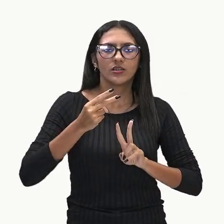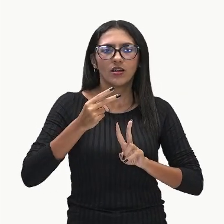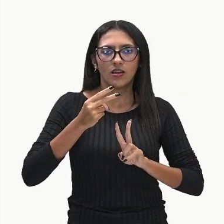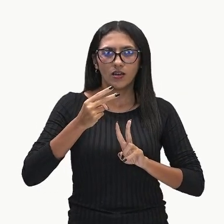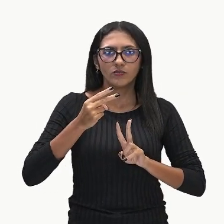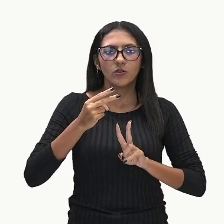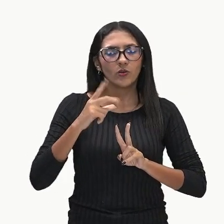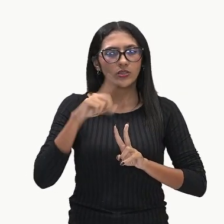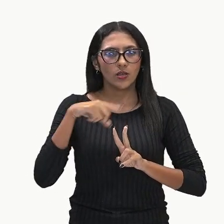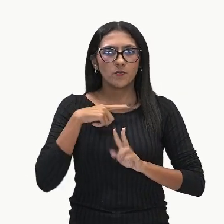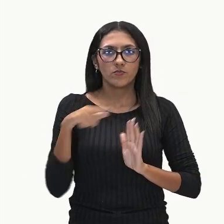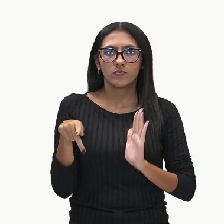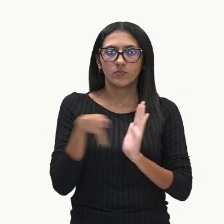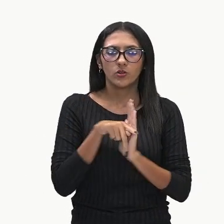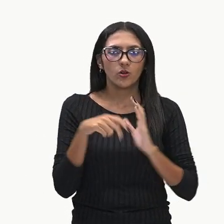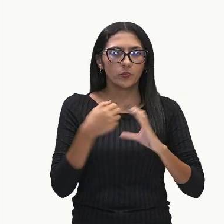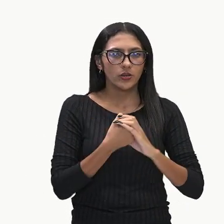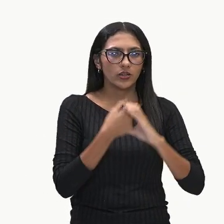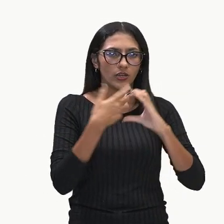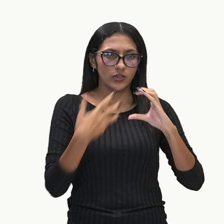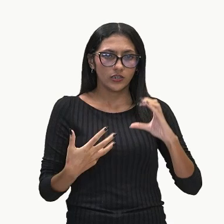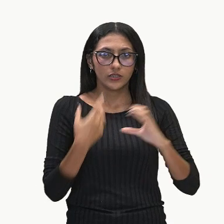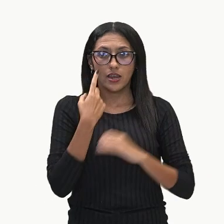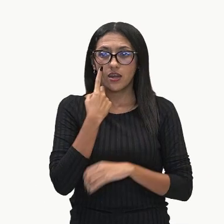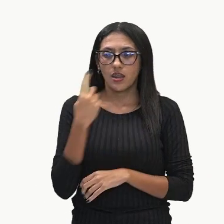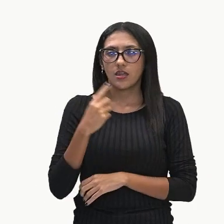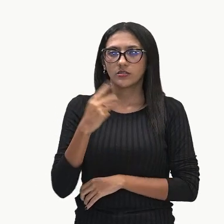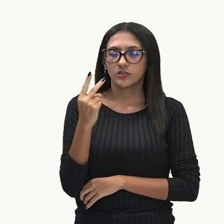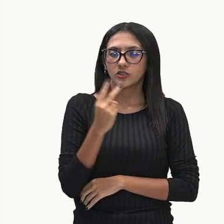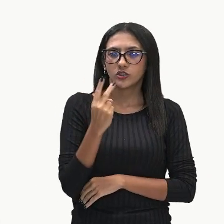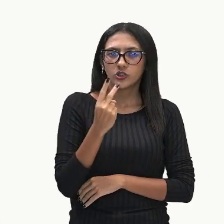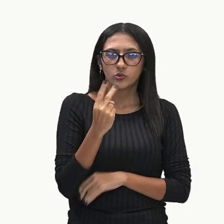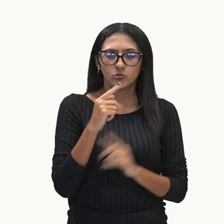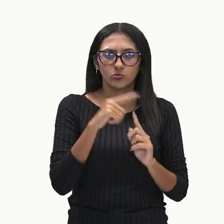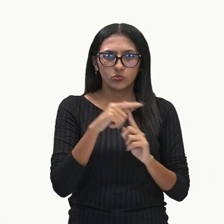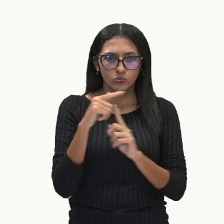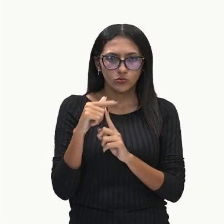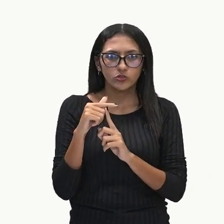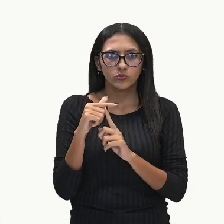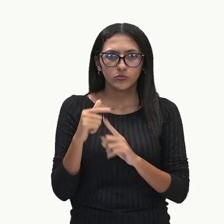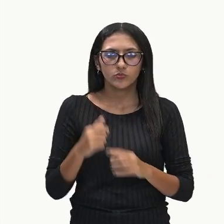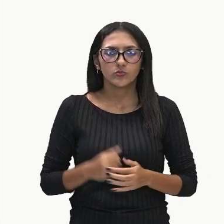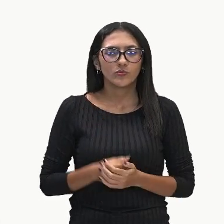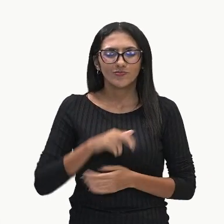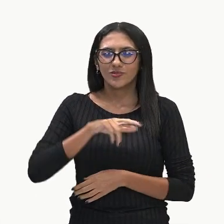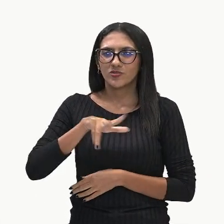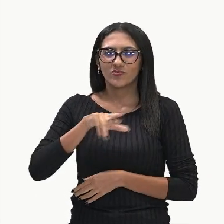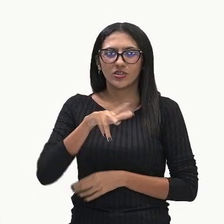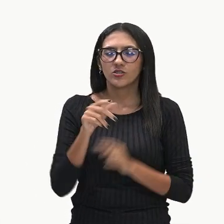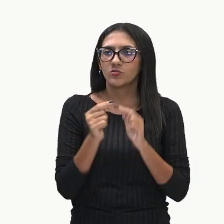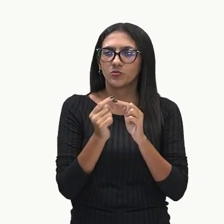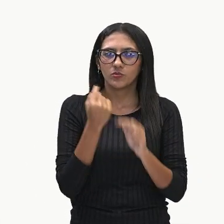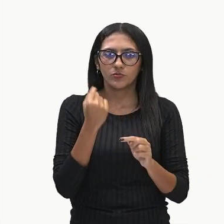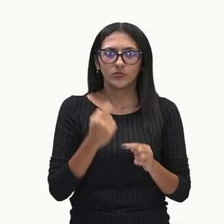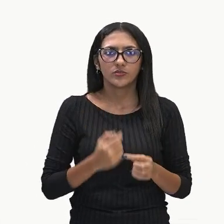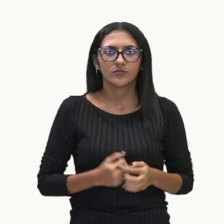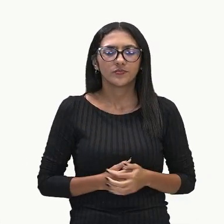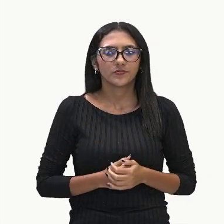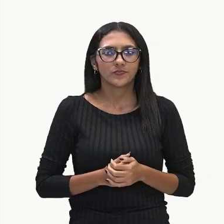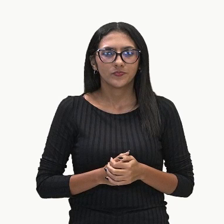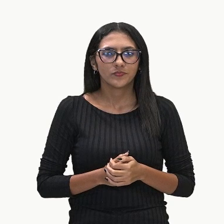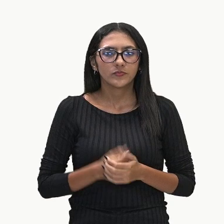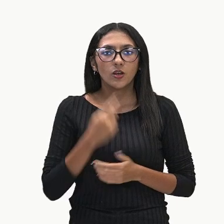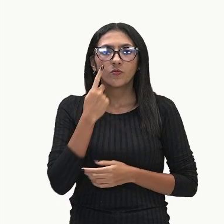uma característica da equação do segundo grau ou equação quadrática, deixa de existir. E vamos ficar com